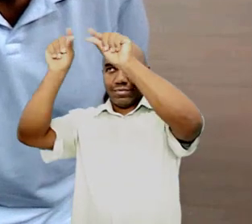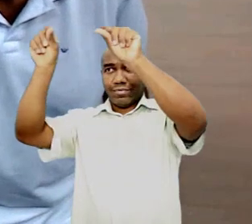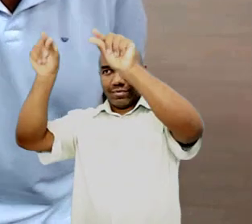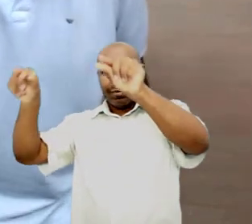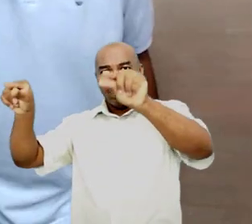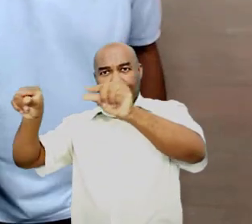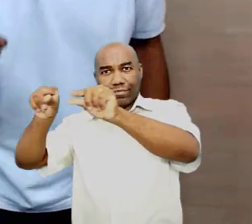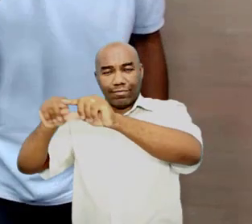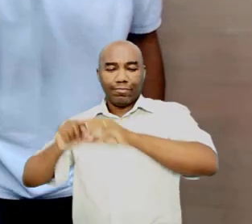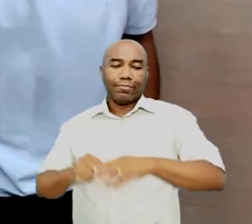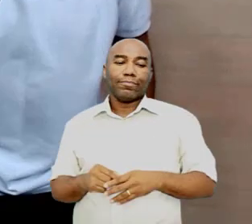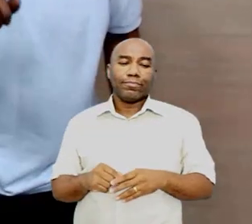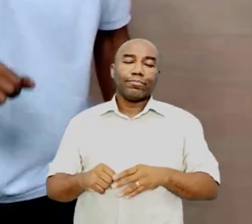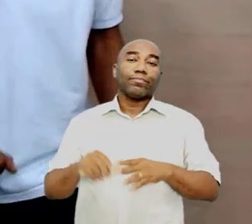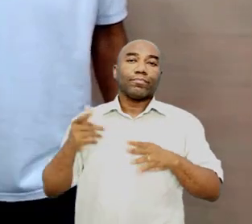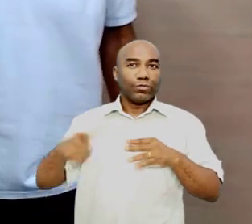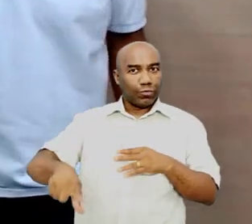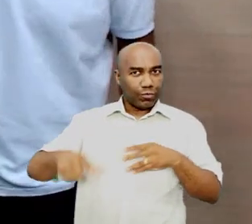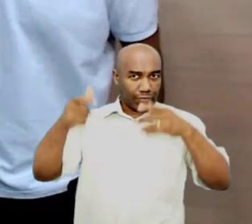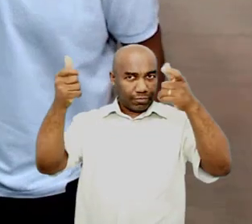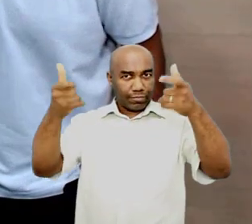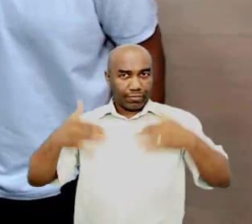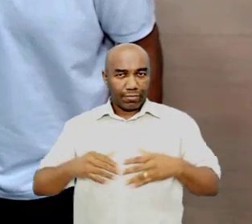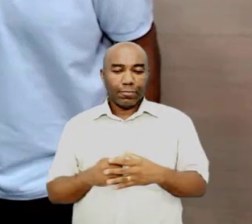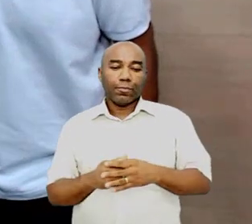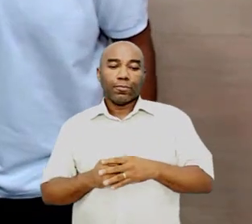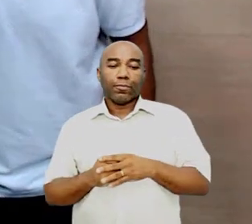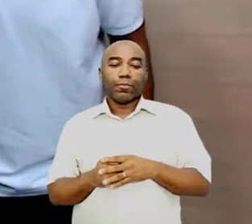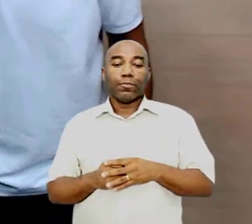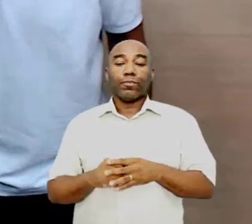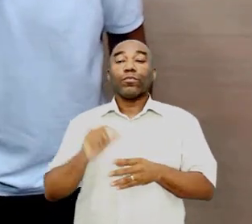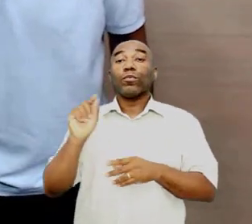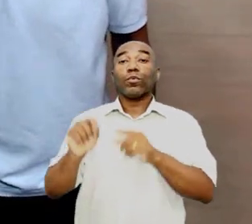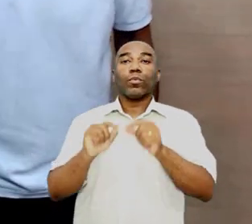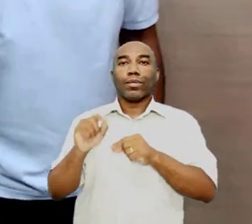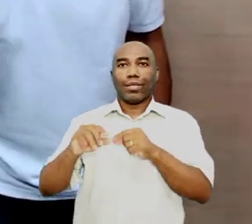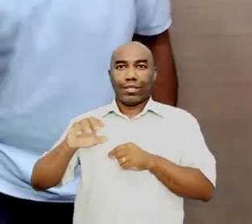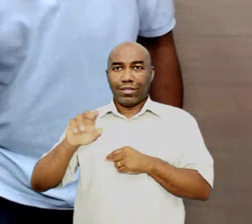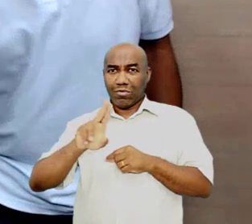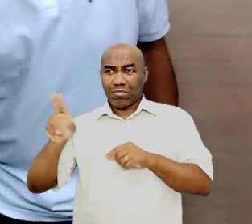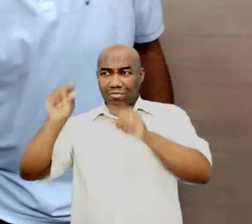Capsômero. Voltando. O capsídeo